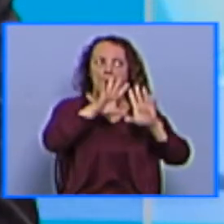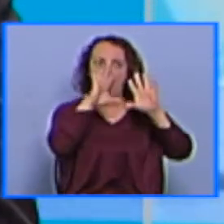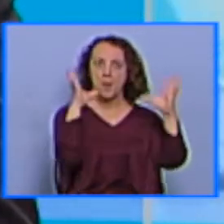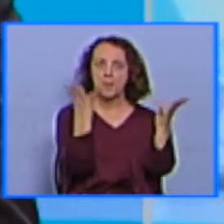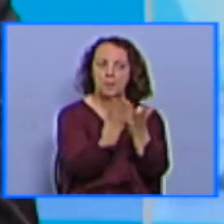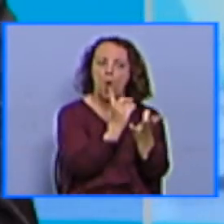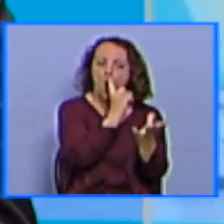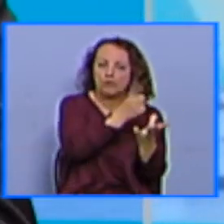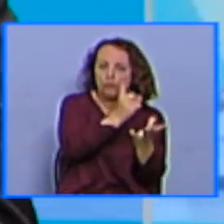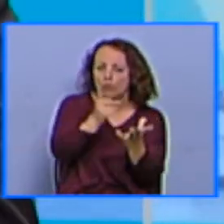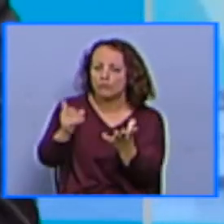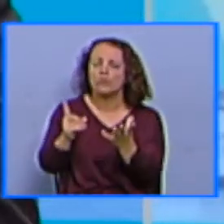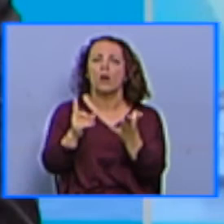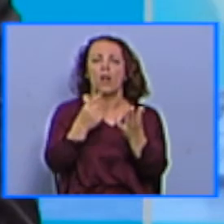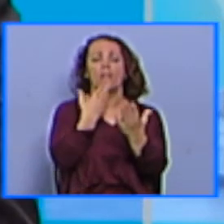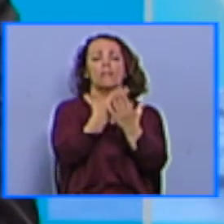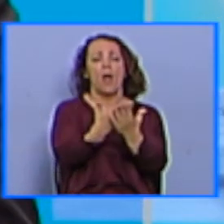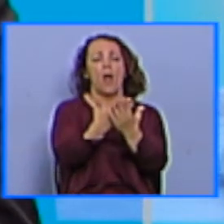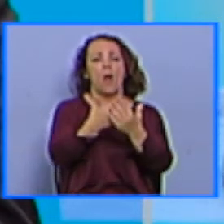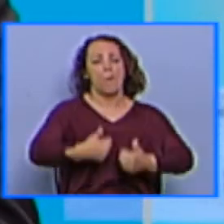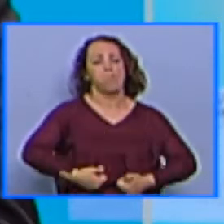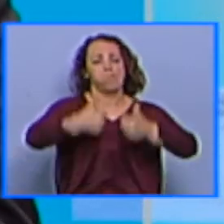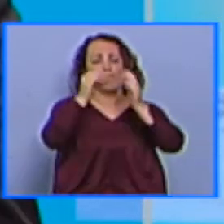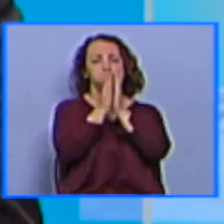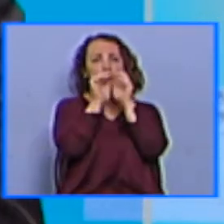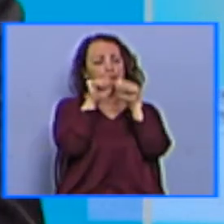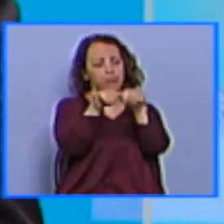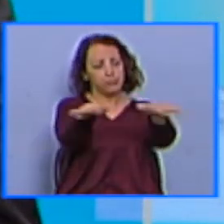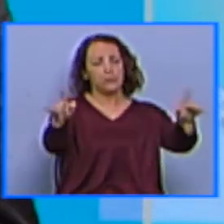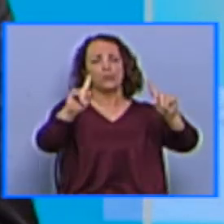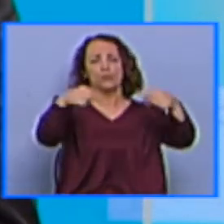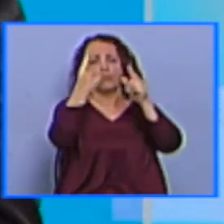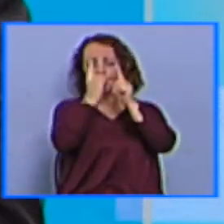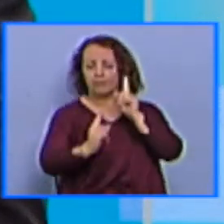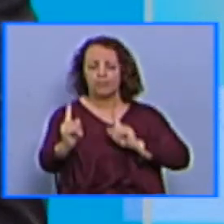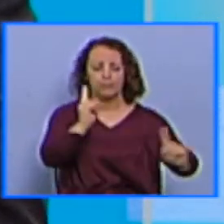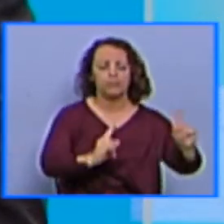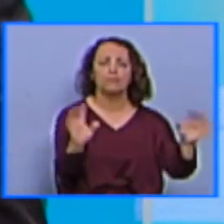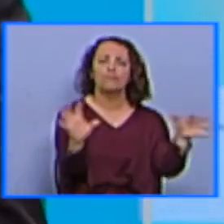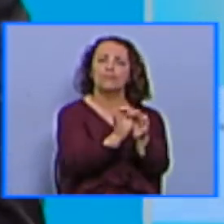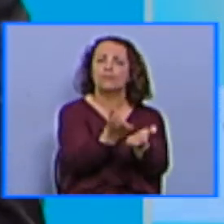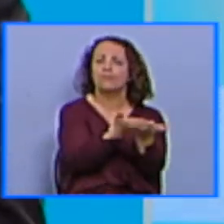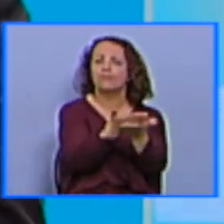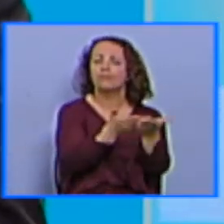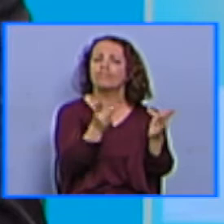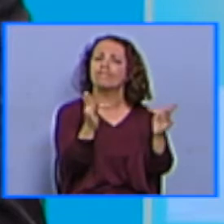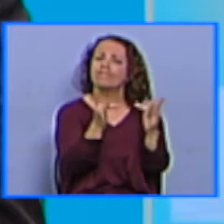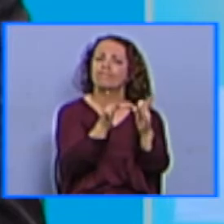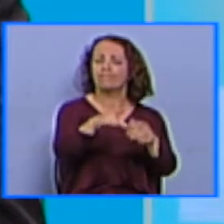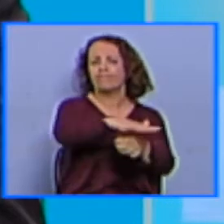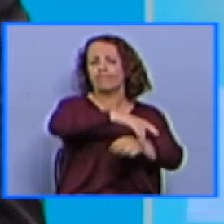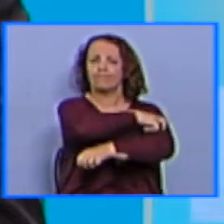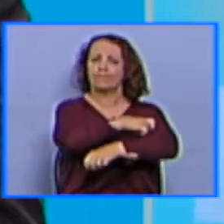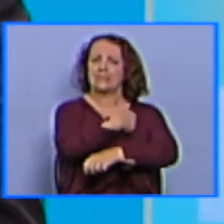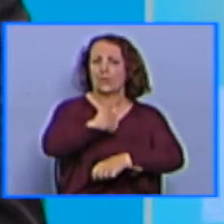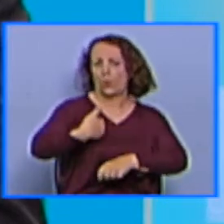celebrações, indicações para as dioceses que depois aplicarão de acordo também com as autoridades locais de saúde. Mas temos de ter isso muito bem em